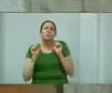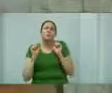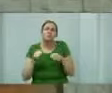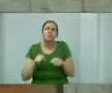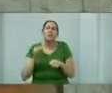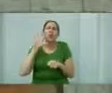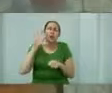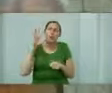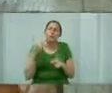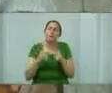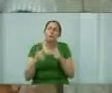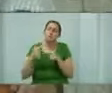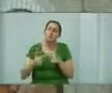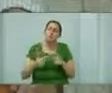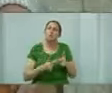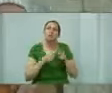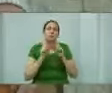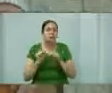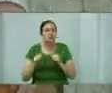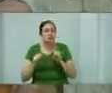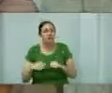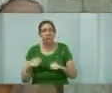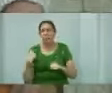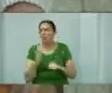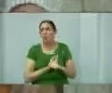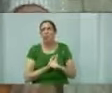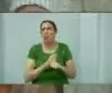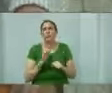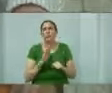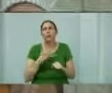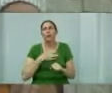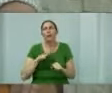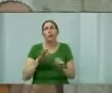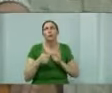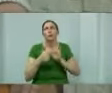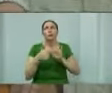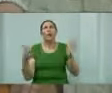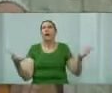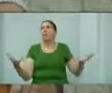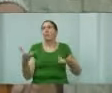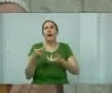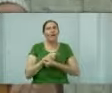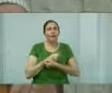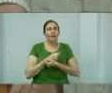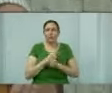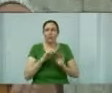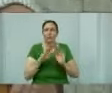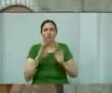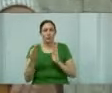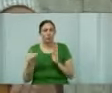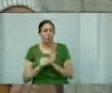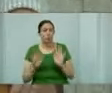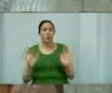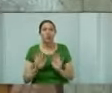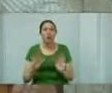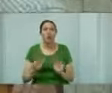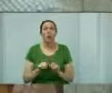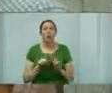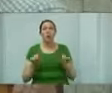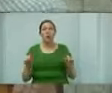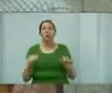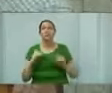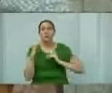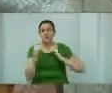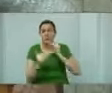gente não está vendendo o céu azul, não está vendendo isso, não. A gente está dizendo que a evolução dos nossos serviços é